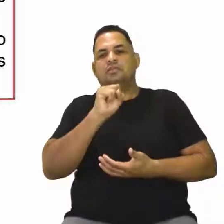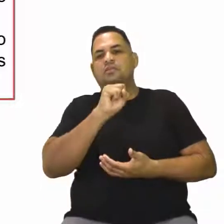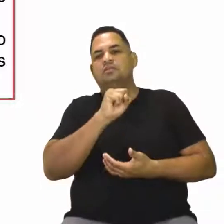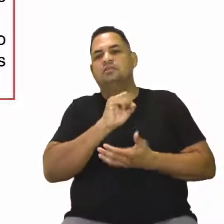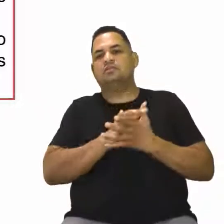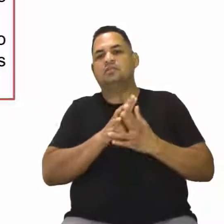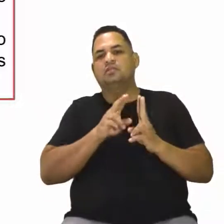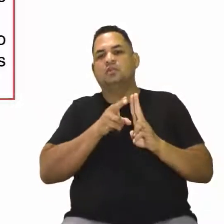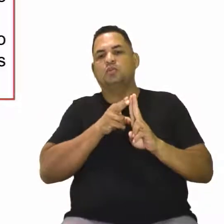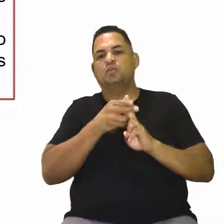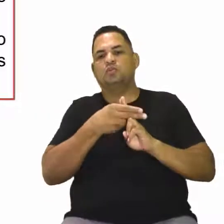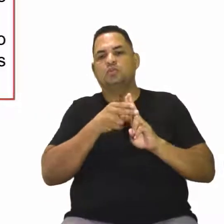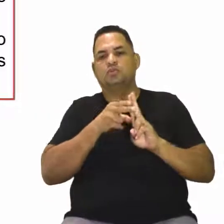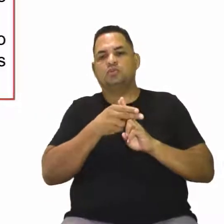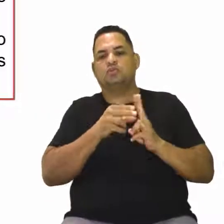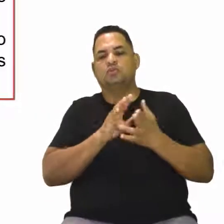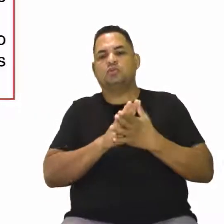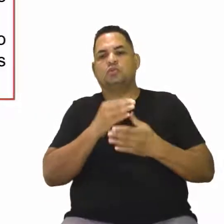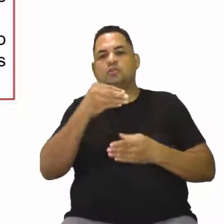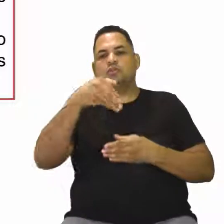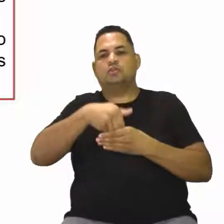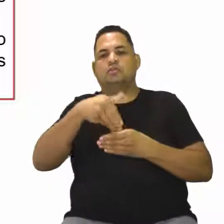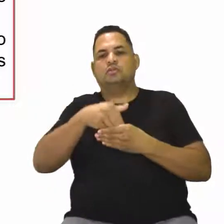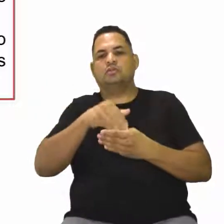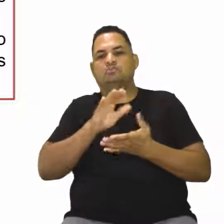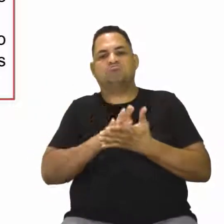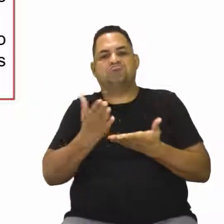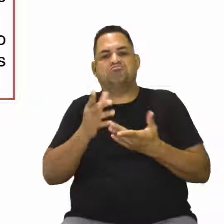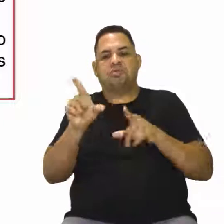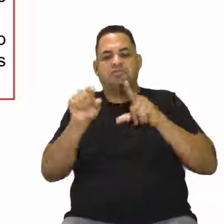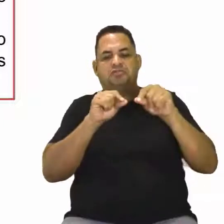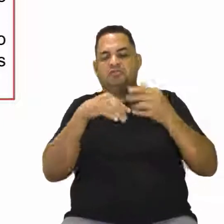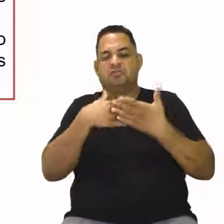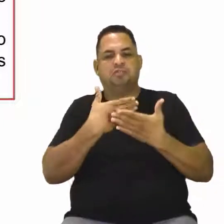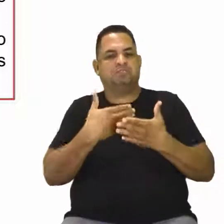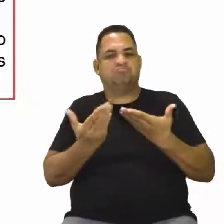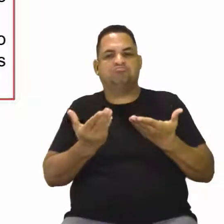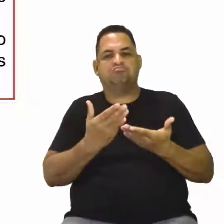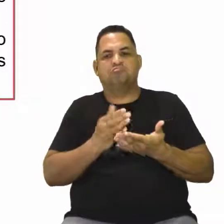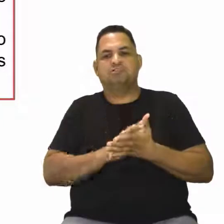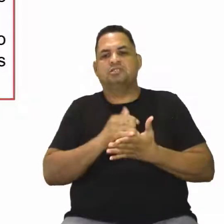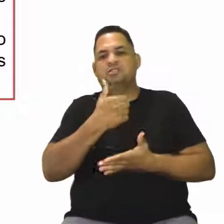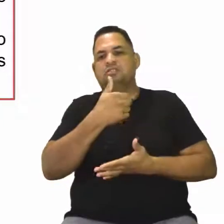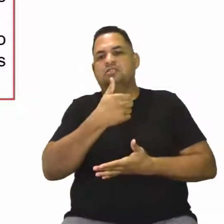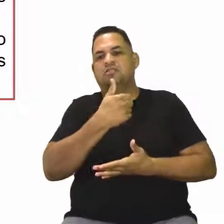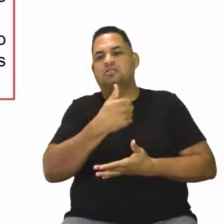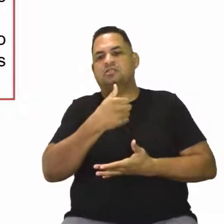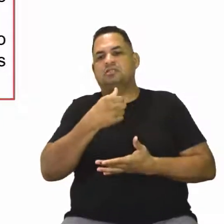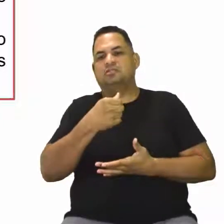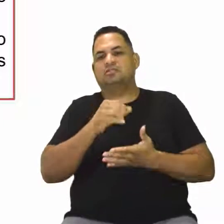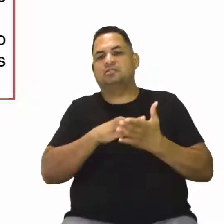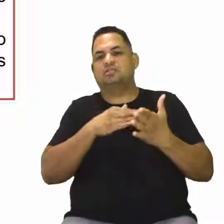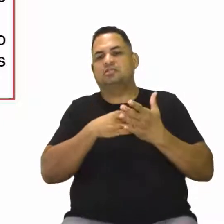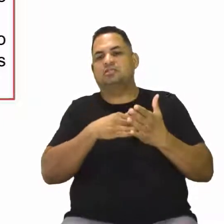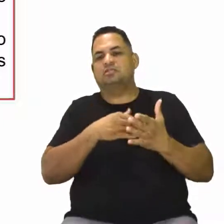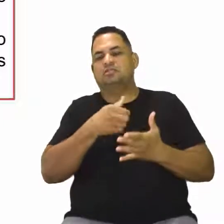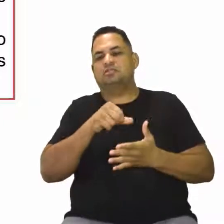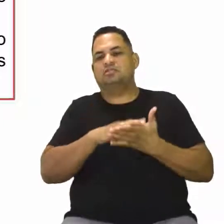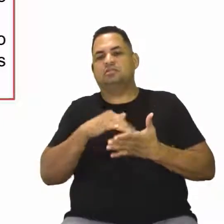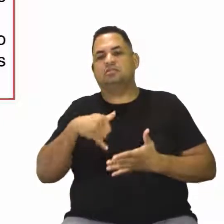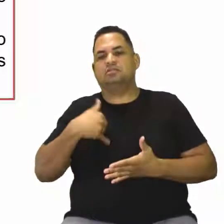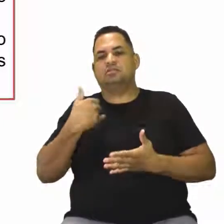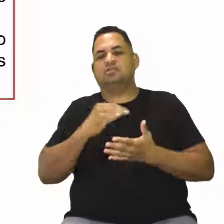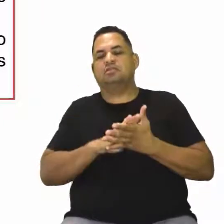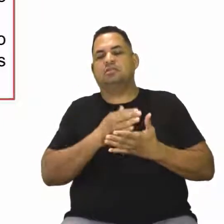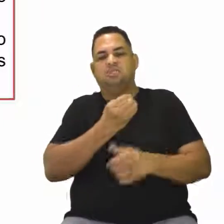Sistema Único de Saúde. O voto passa a ser facultativo, 16, 17 anos, e também